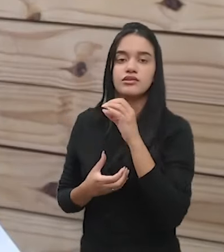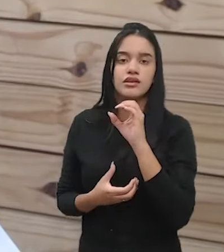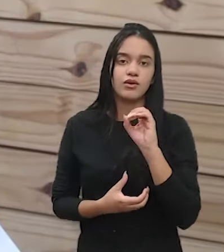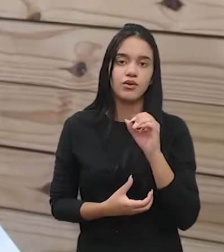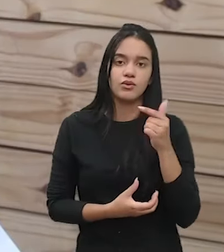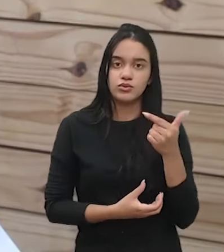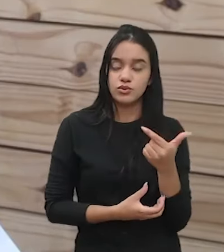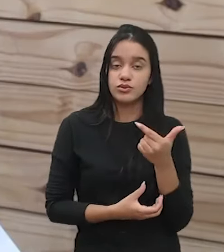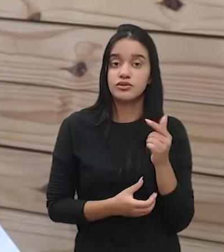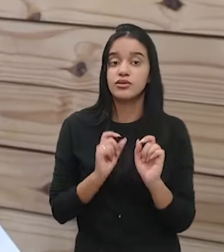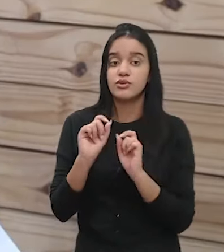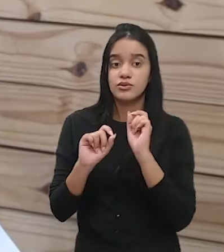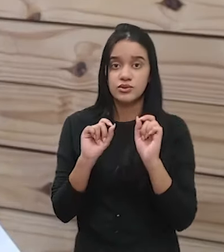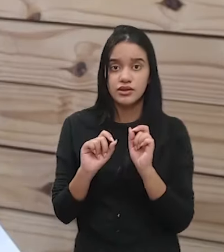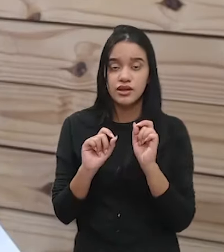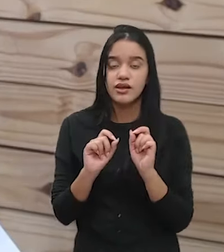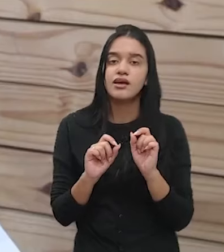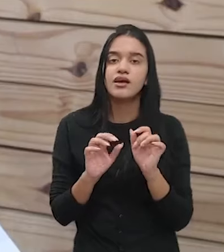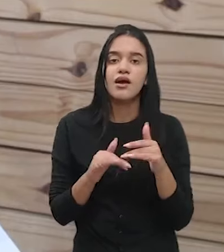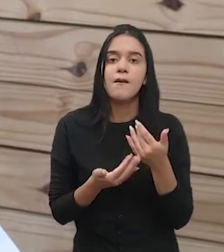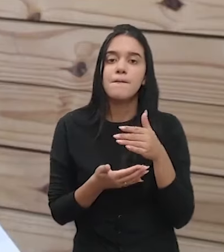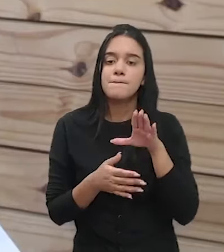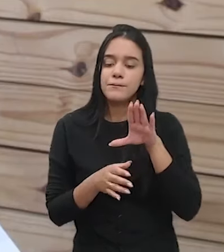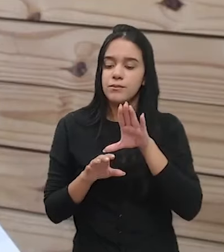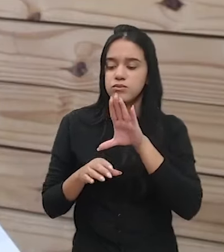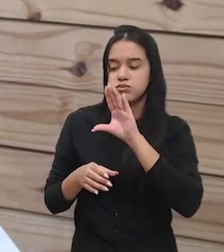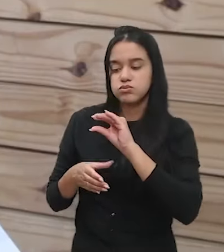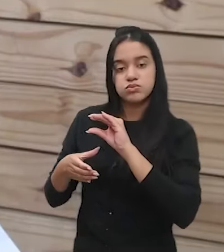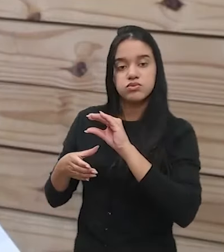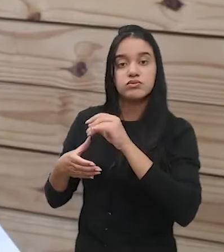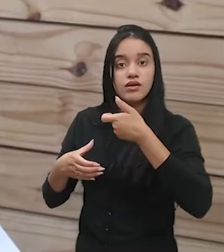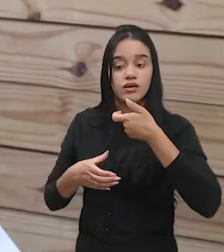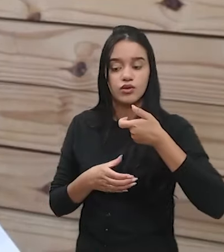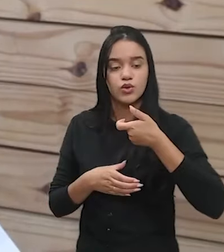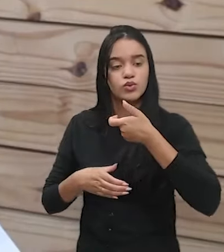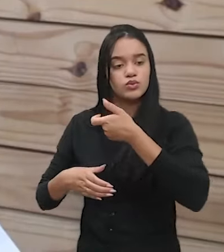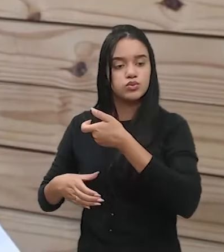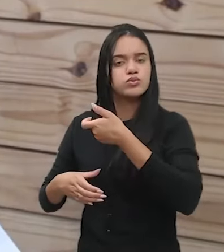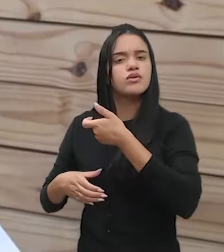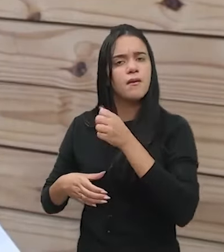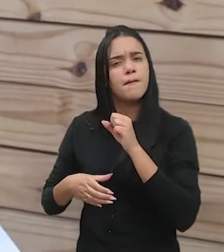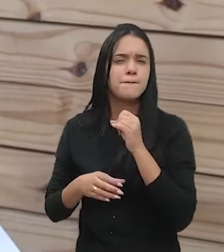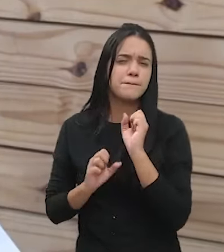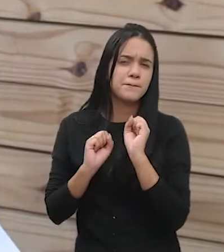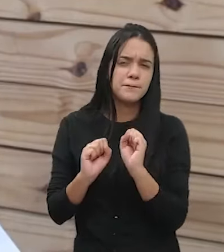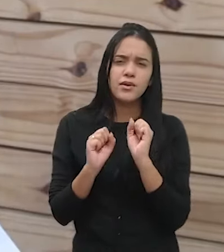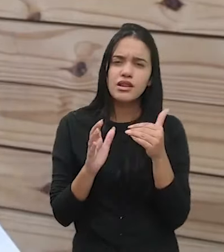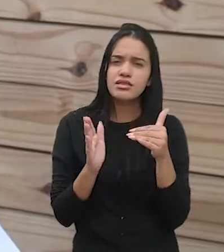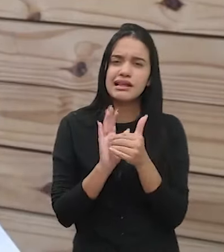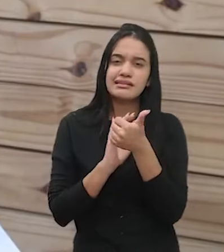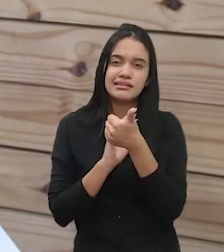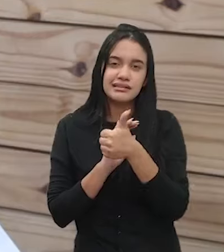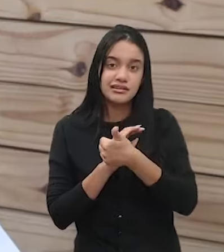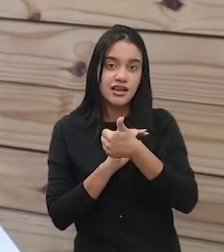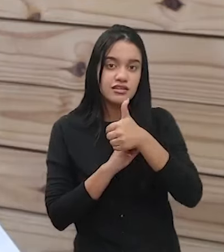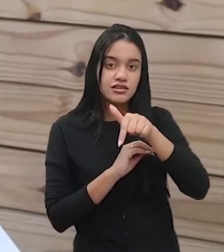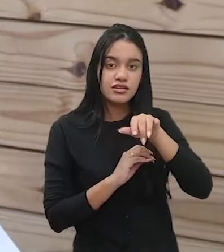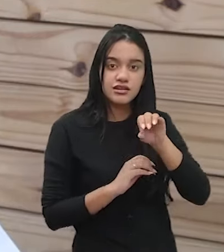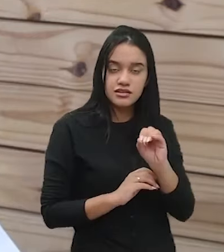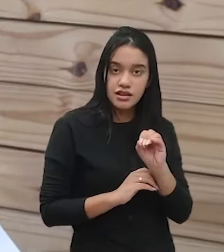a tendência é que o difusor aquele bico de pato ele congele tá pode chegar a menos 70º e também a